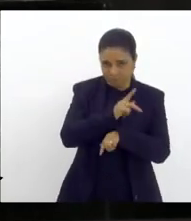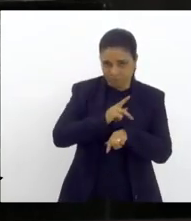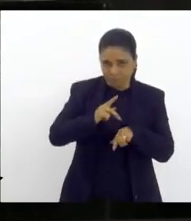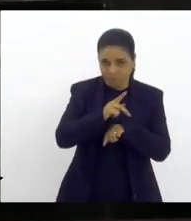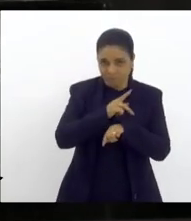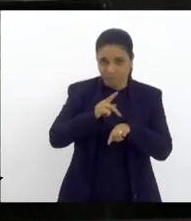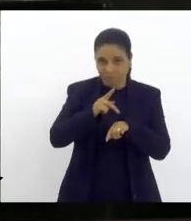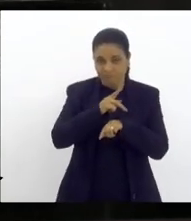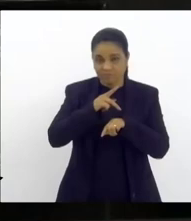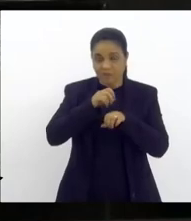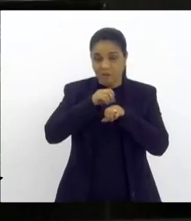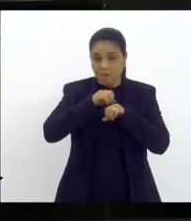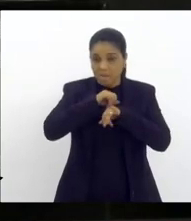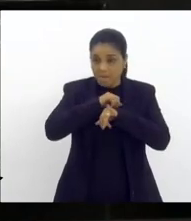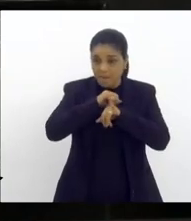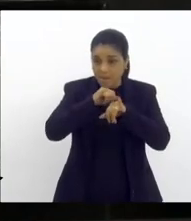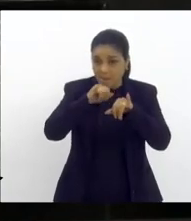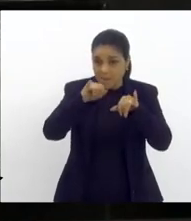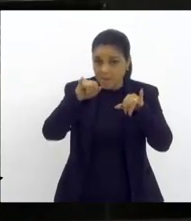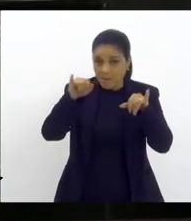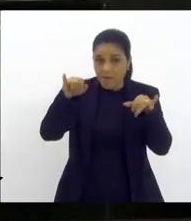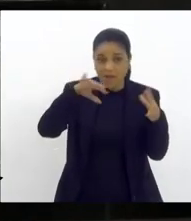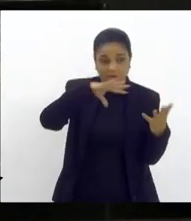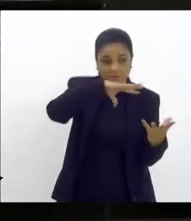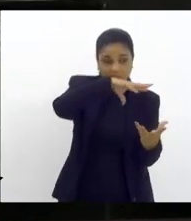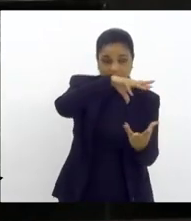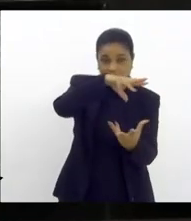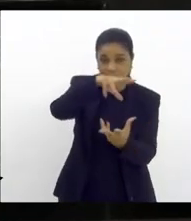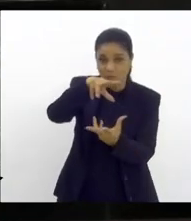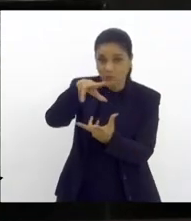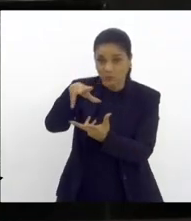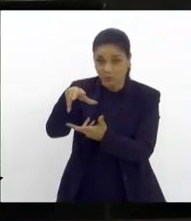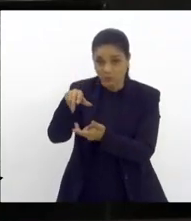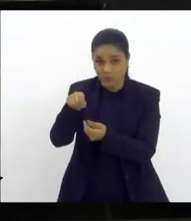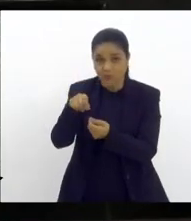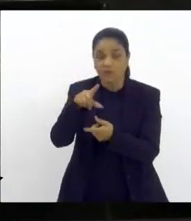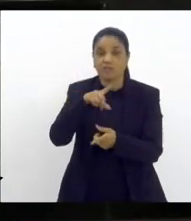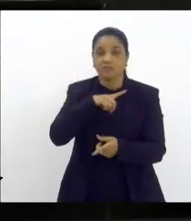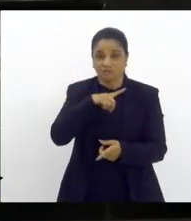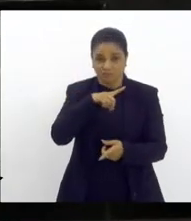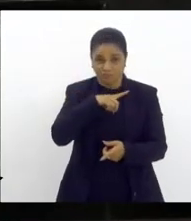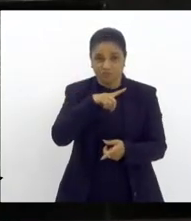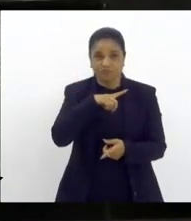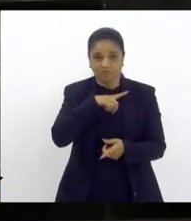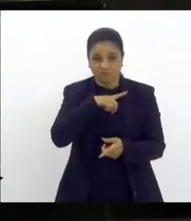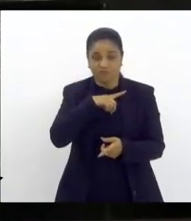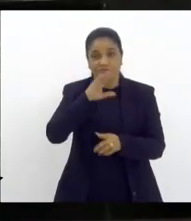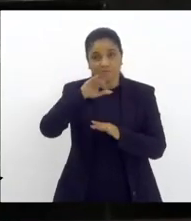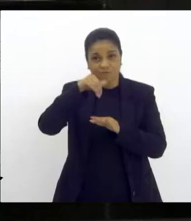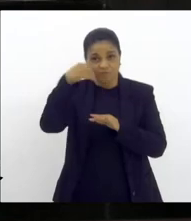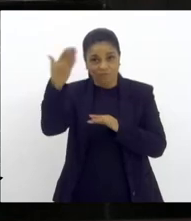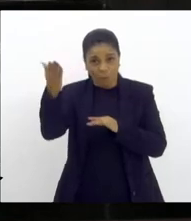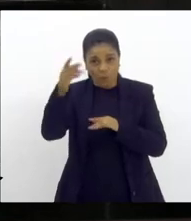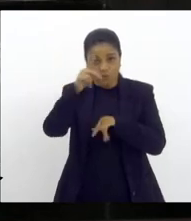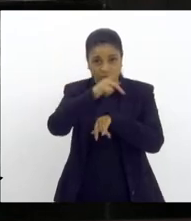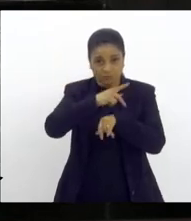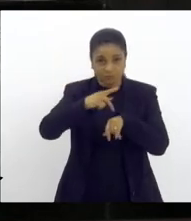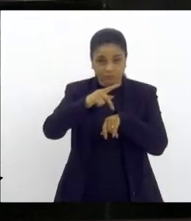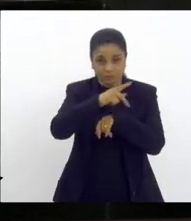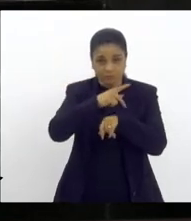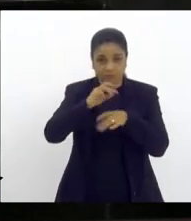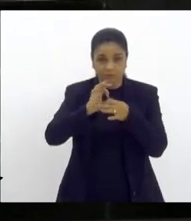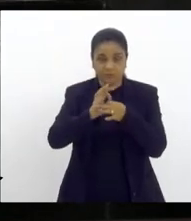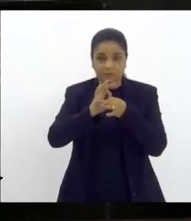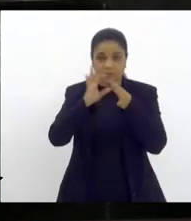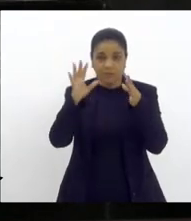uma repercussão internacional e por conta disso havia Campesina internacional deliberou